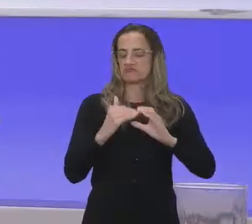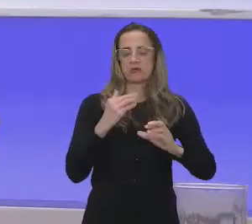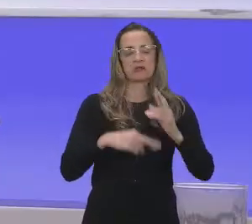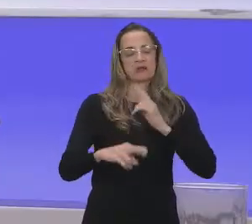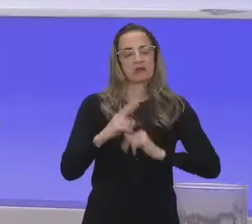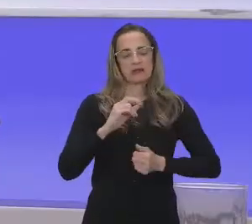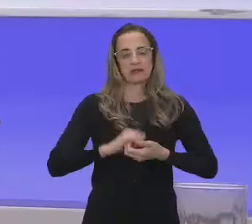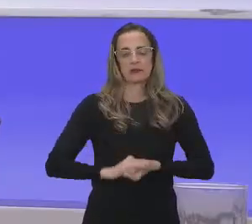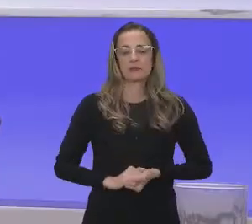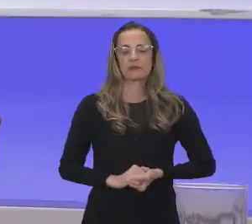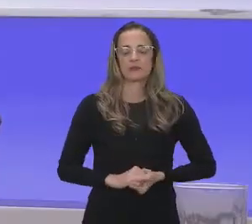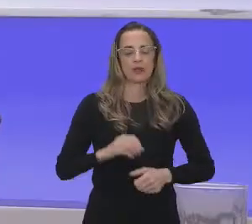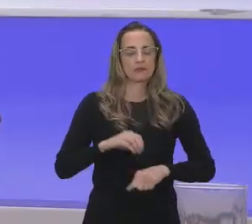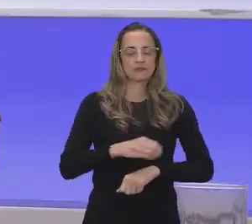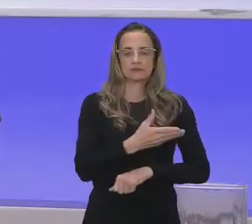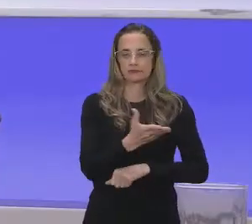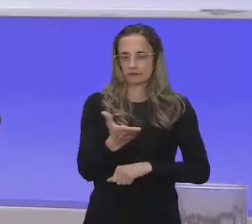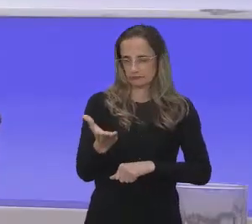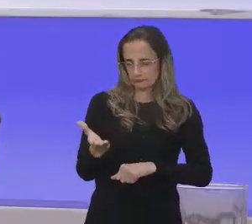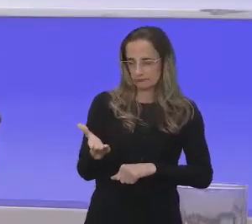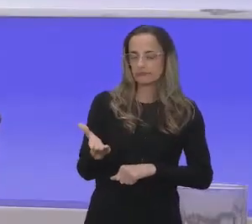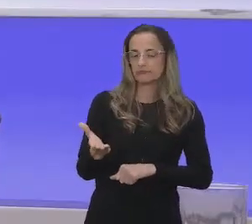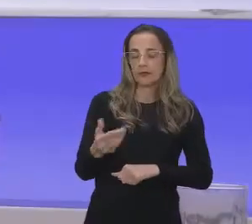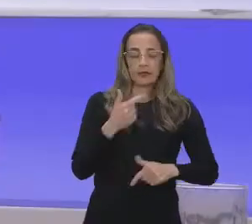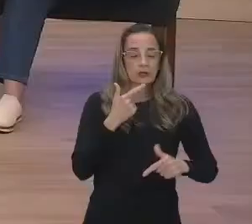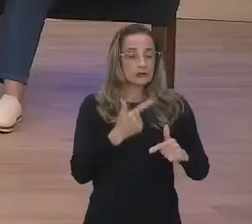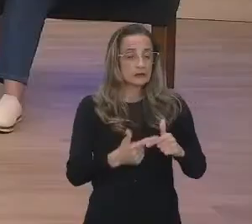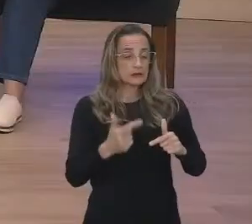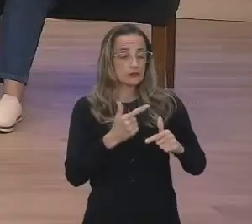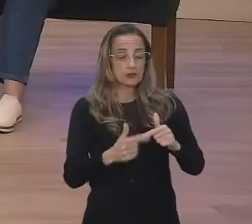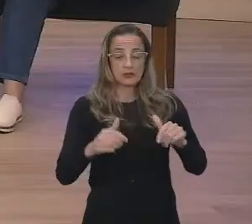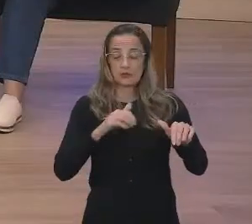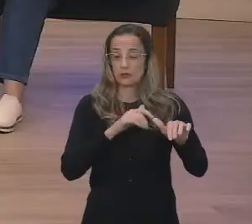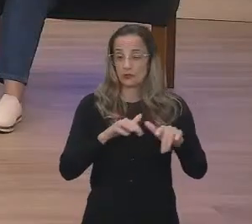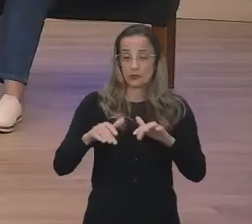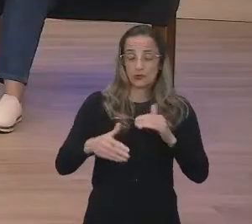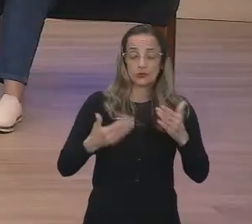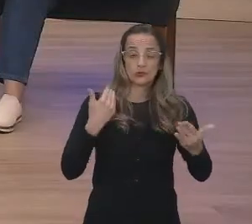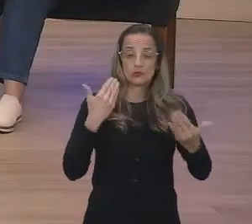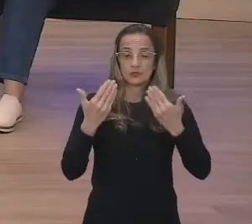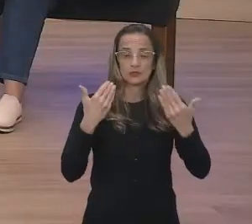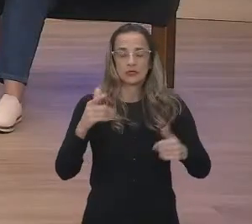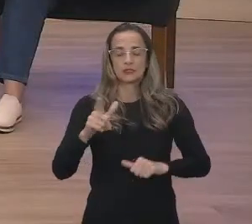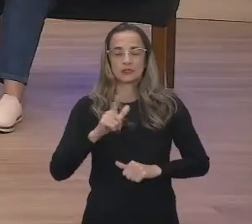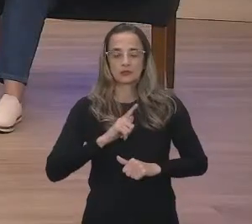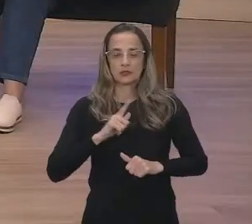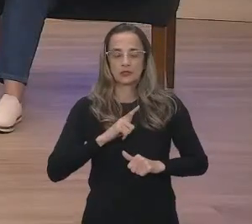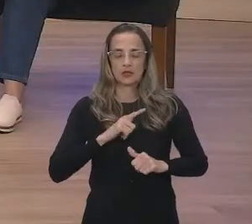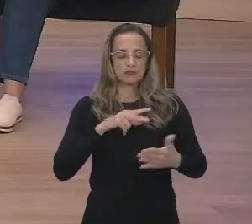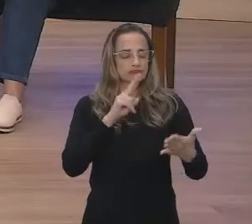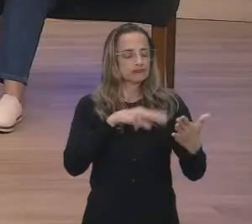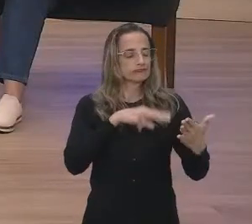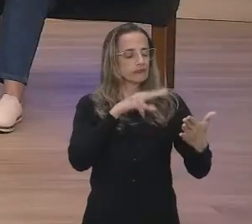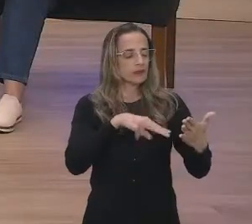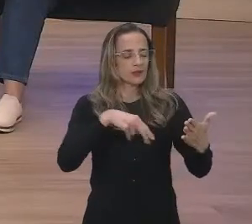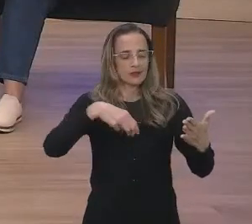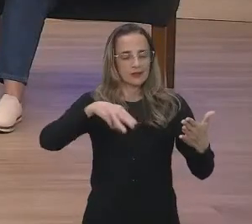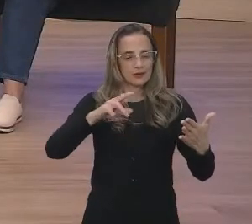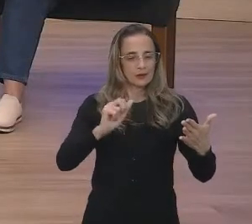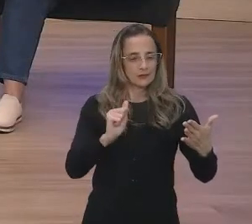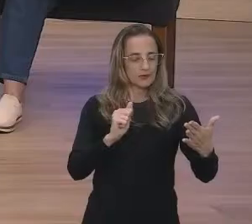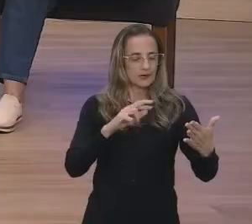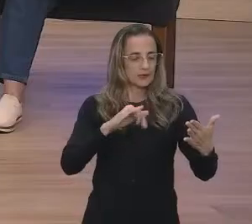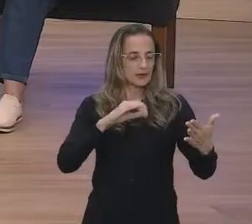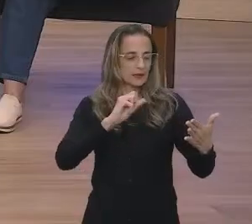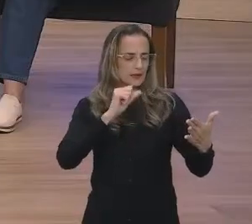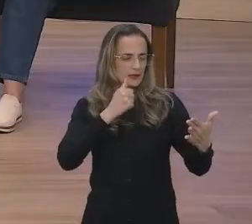Sumaia? Fica a dica. Estou olhando aqui algumas situações no chat. Teve uma professora. Olá, professora Marisa, tudo